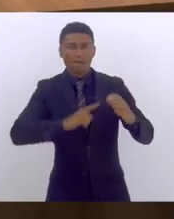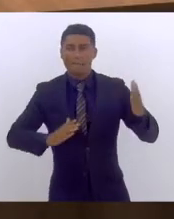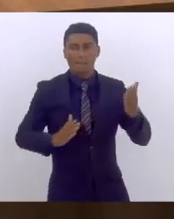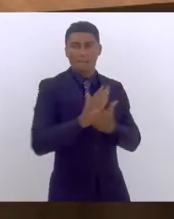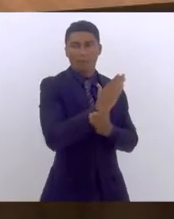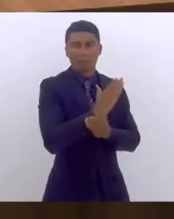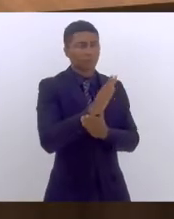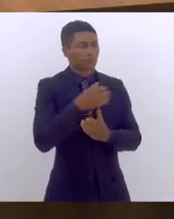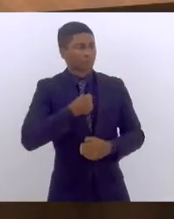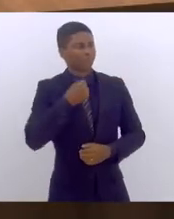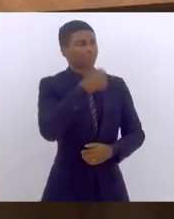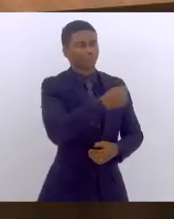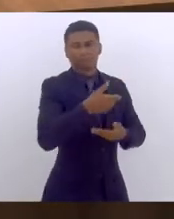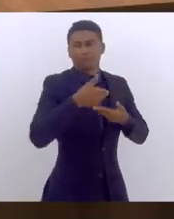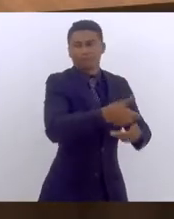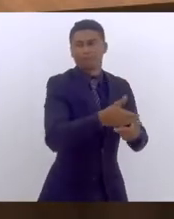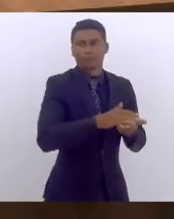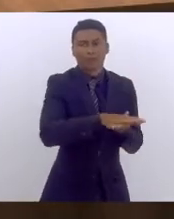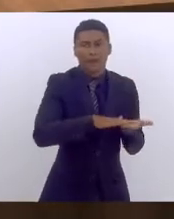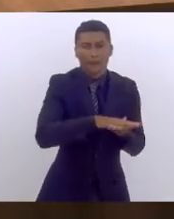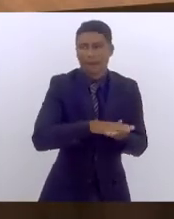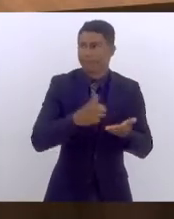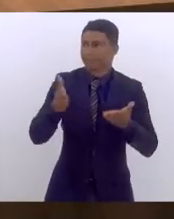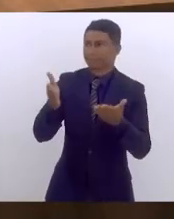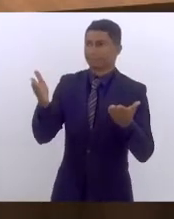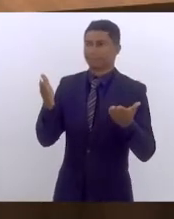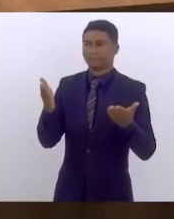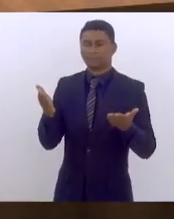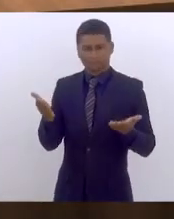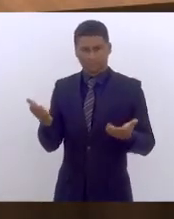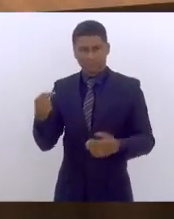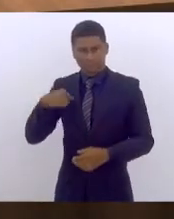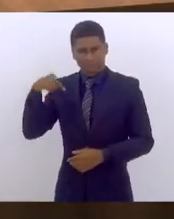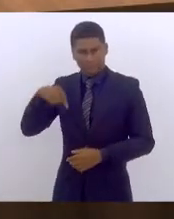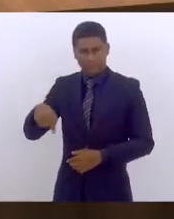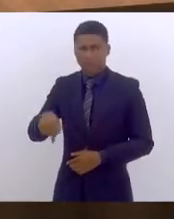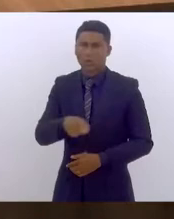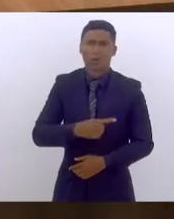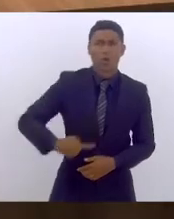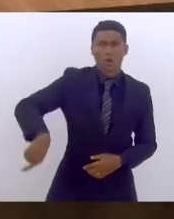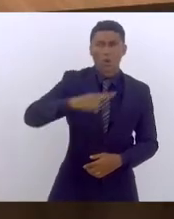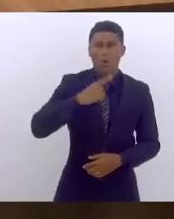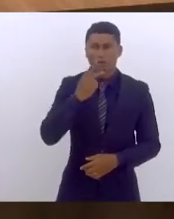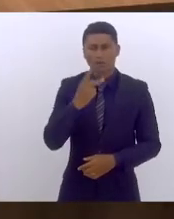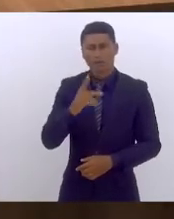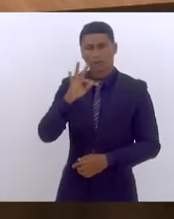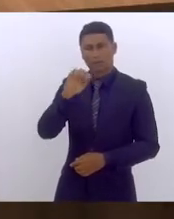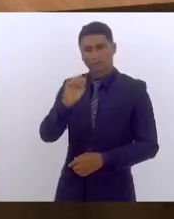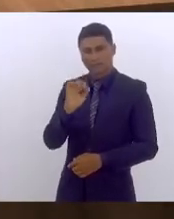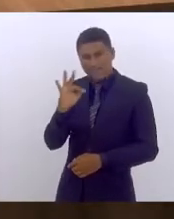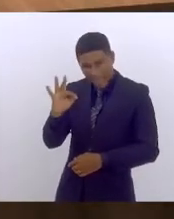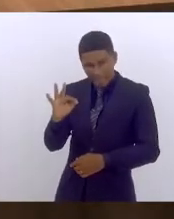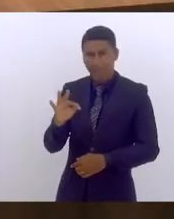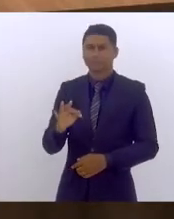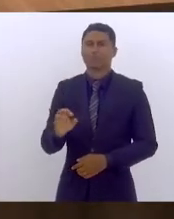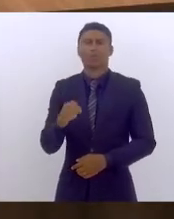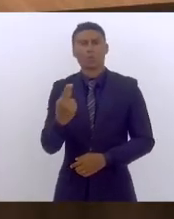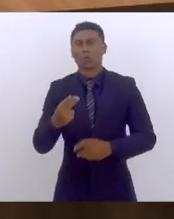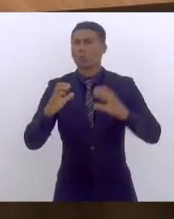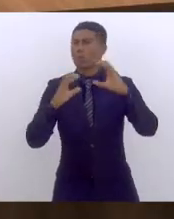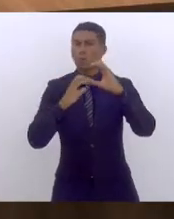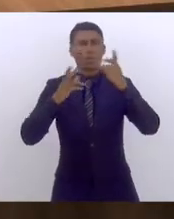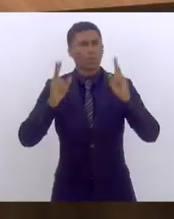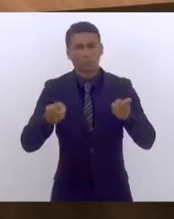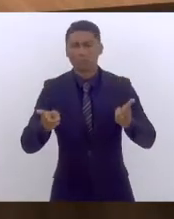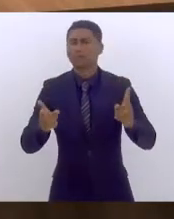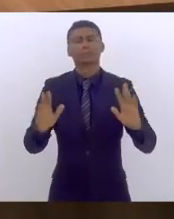não foram chamados. Então, aqui a gente não está pleiteando a realização de um TAF, a continuidade de um concurso.